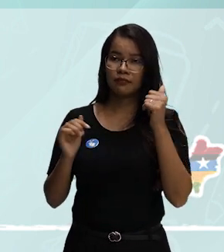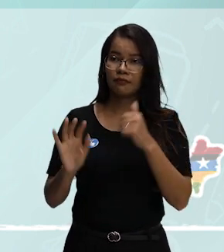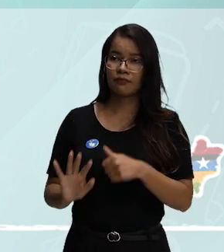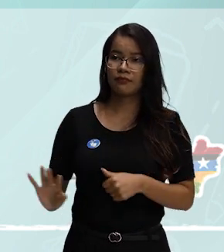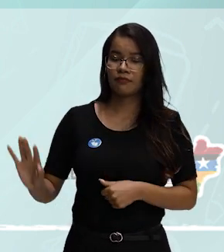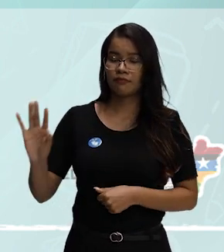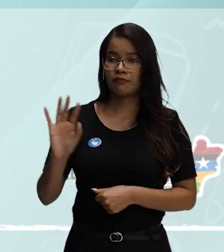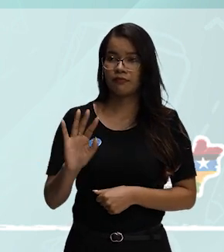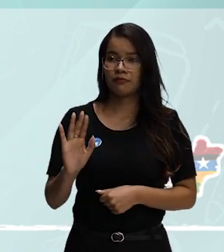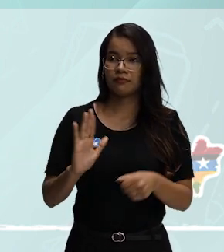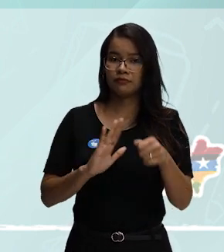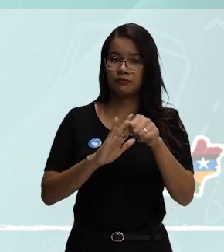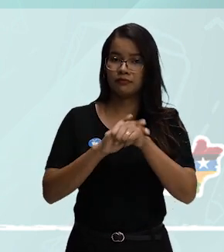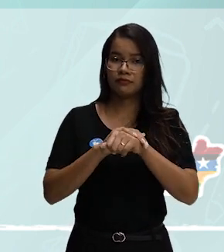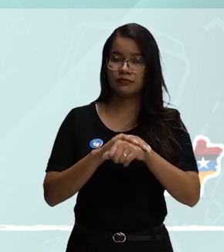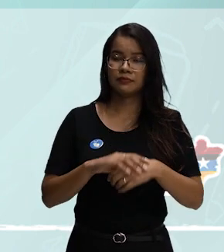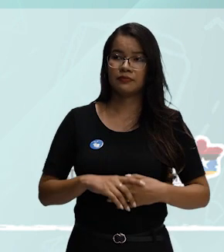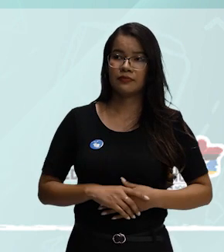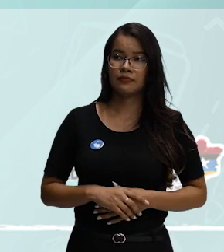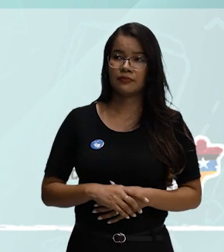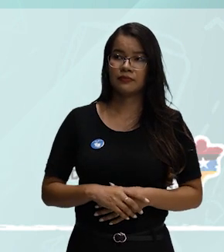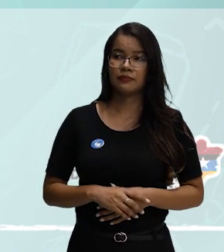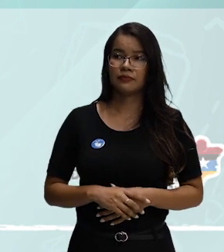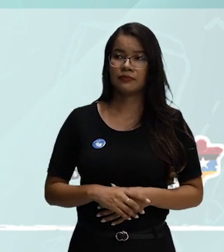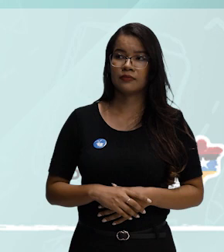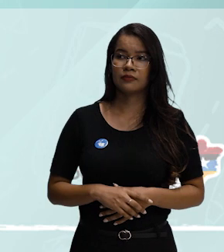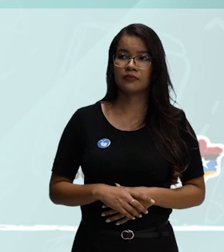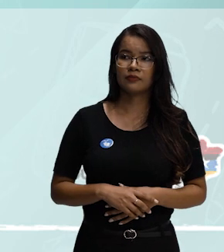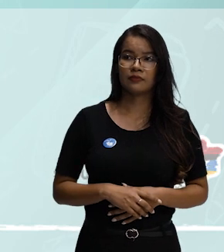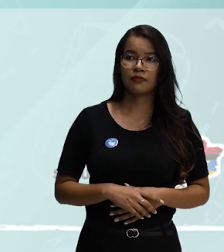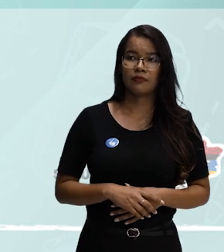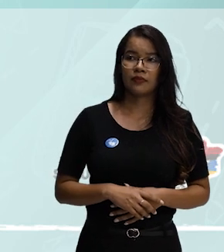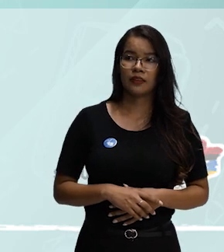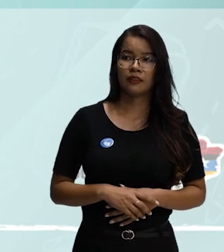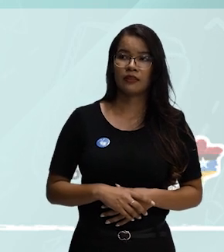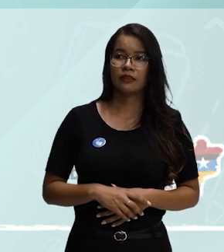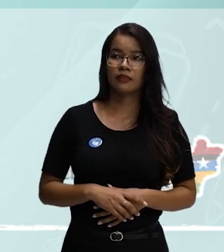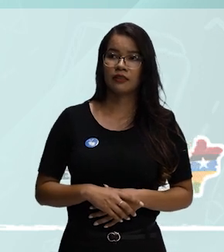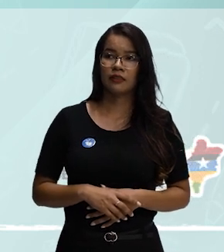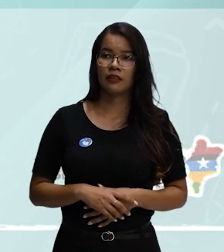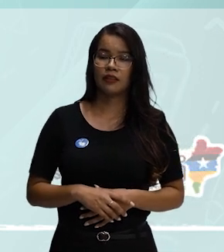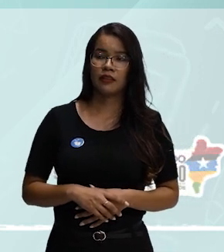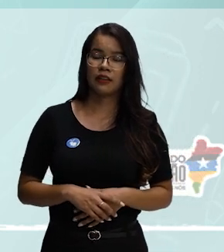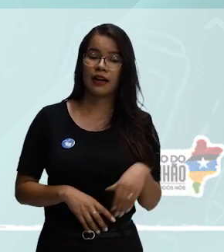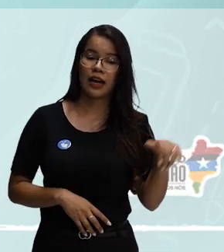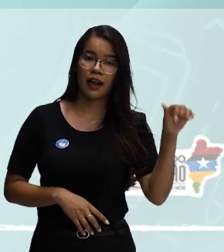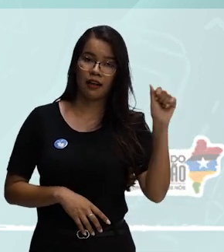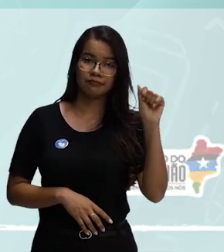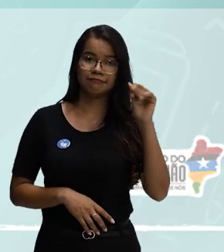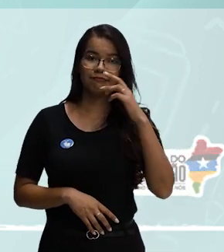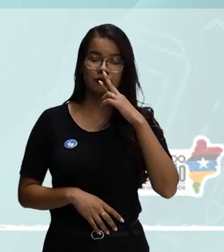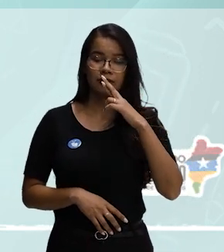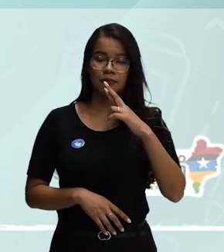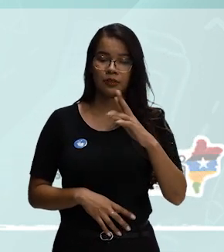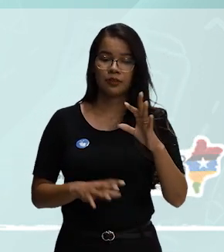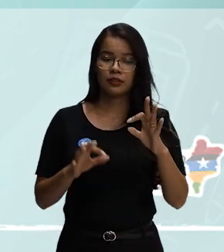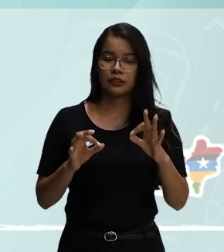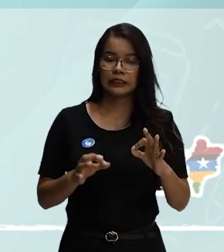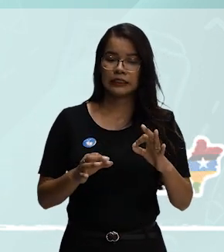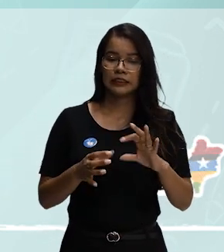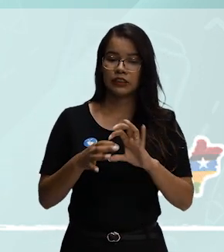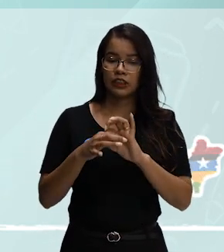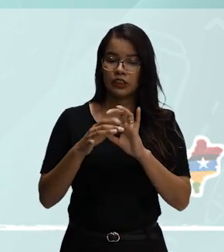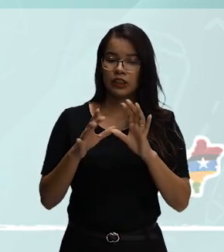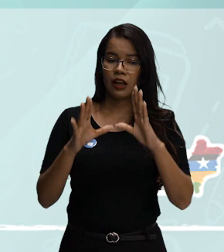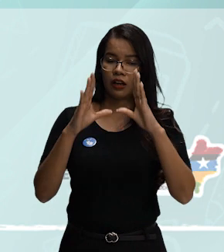lúgubre e sombrio, letra A. Deixai a lua plantear-me a lousa. O eu lírico